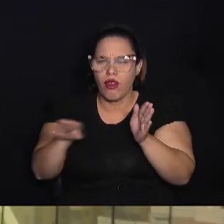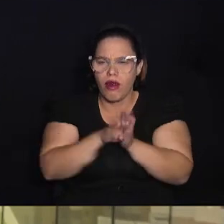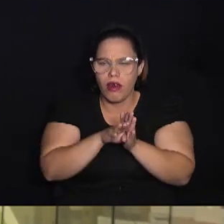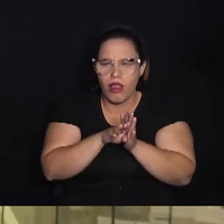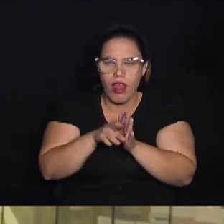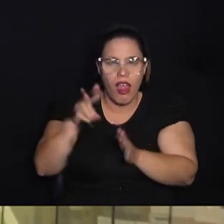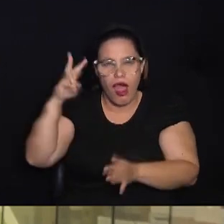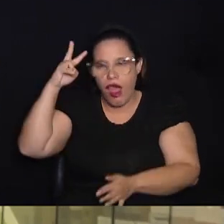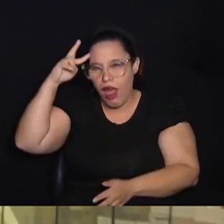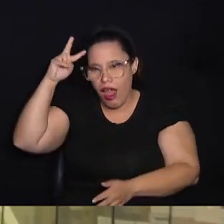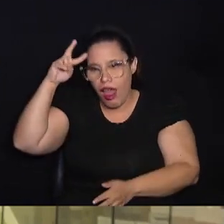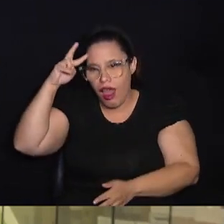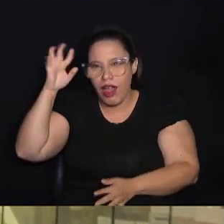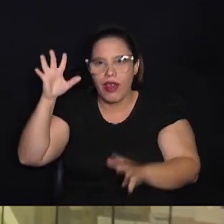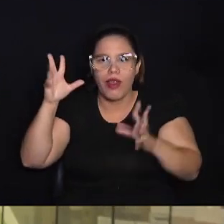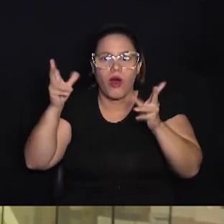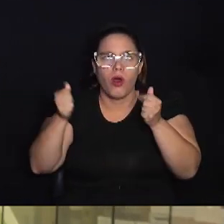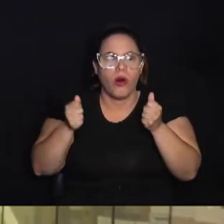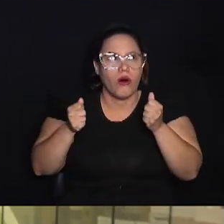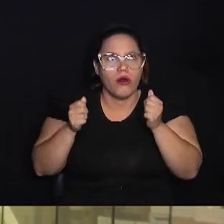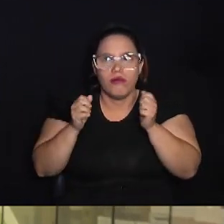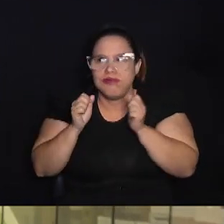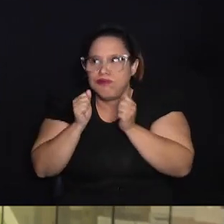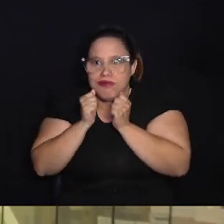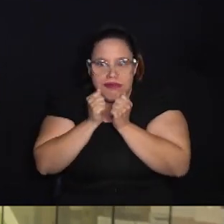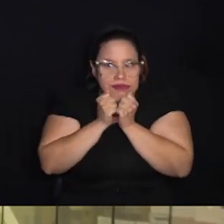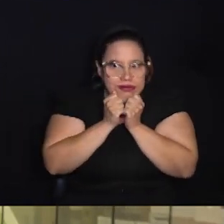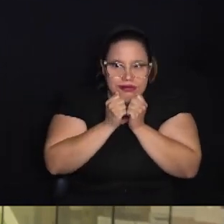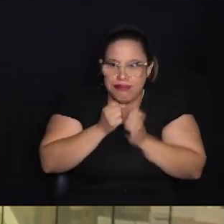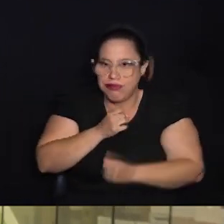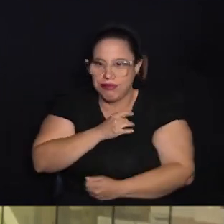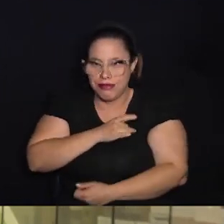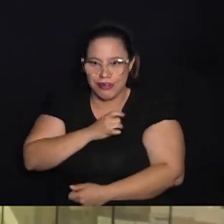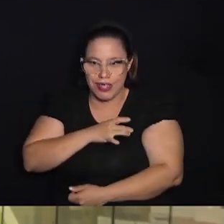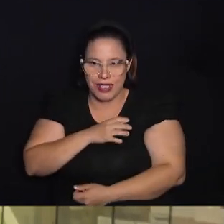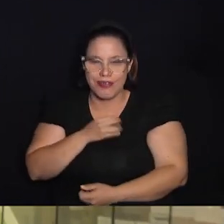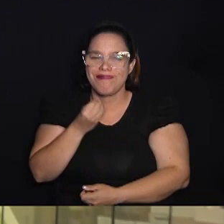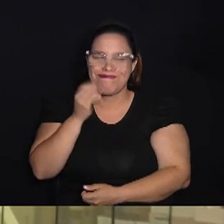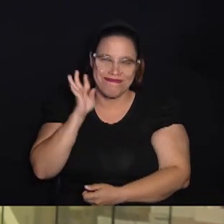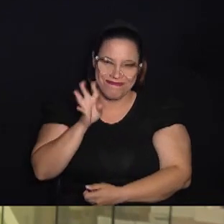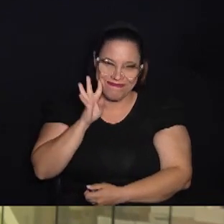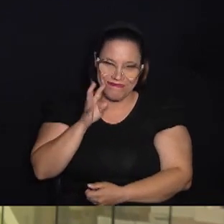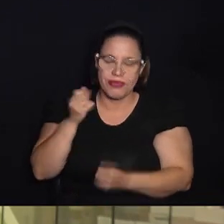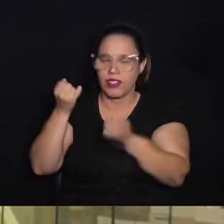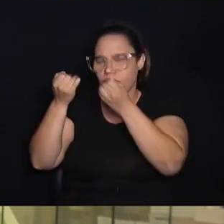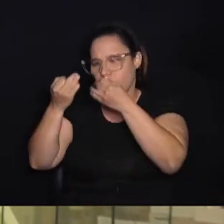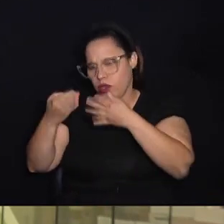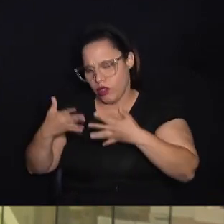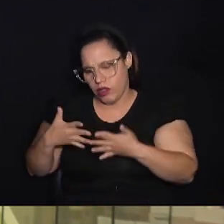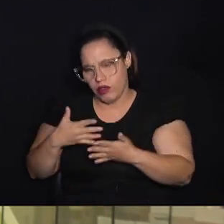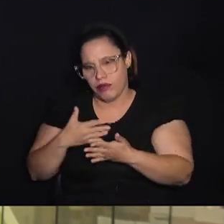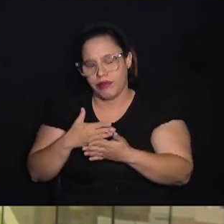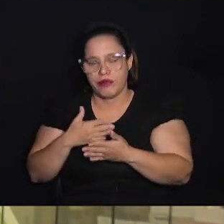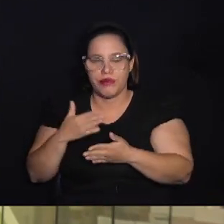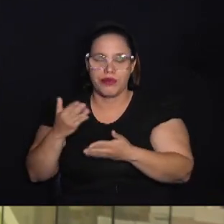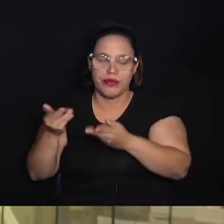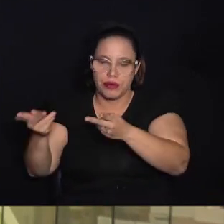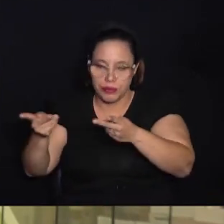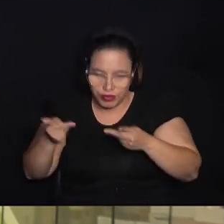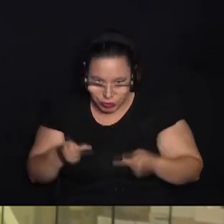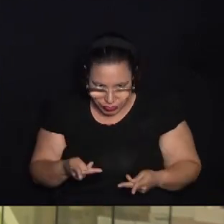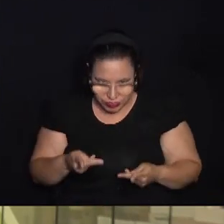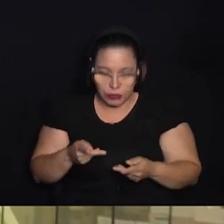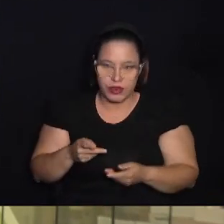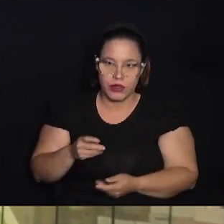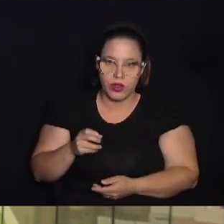sensacionais de muito suspense tá bem bacana eu vou explicar já já para vocês antes eu vou apresentar os nossos convidados